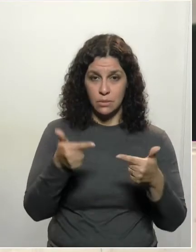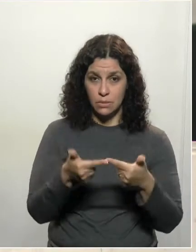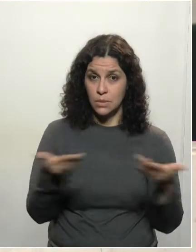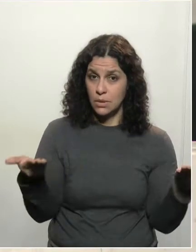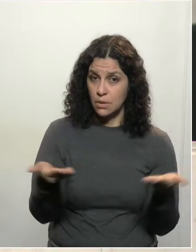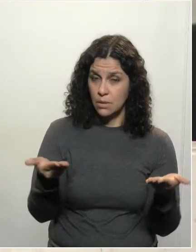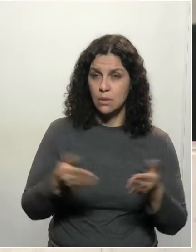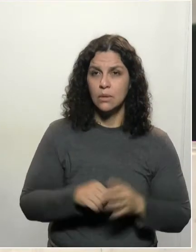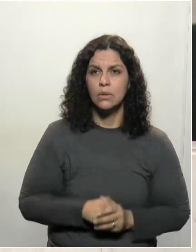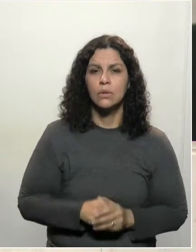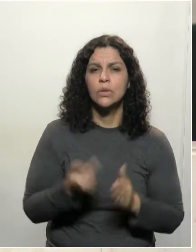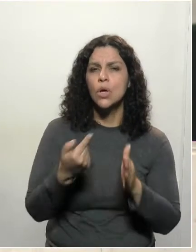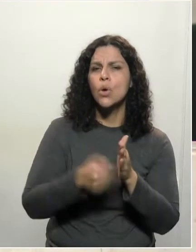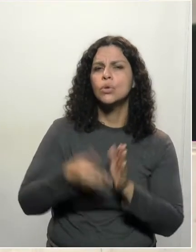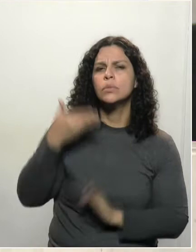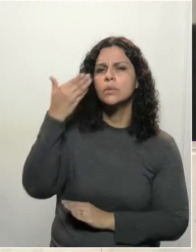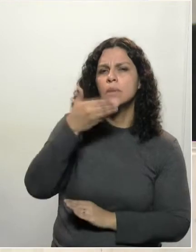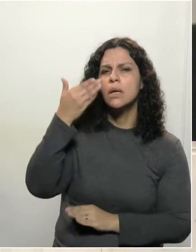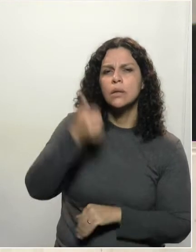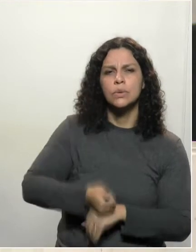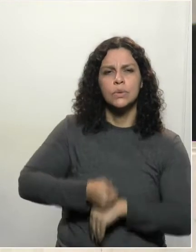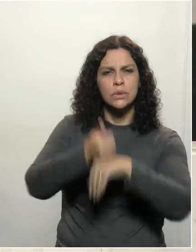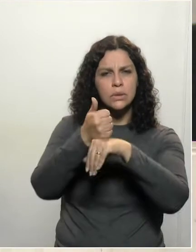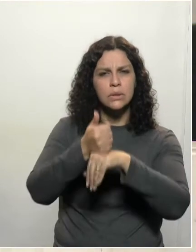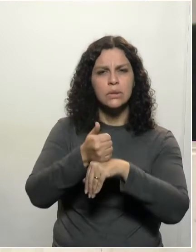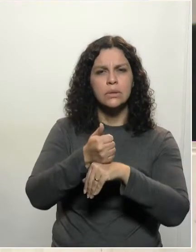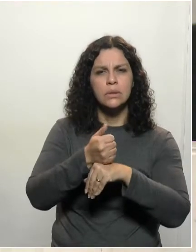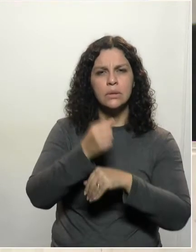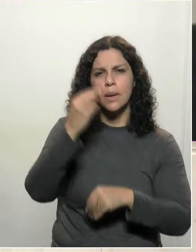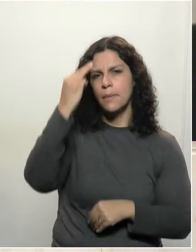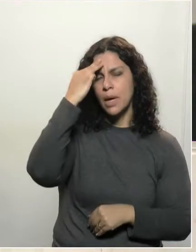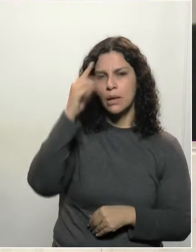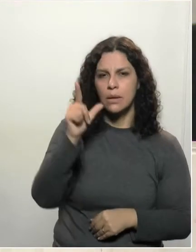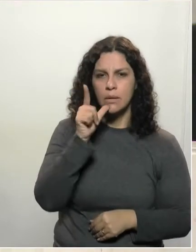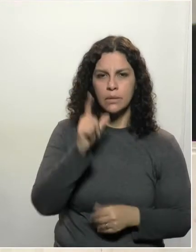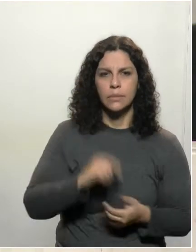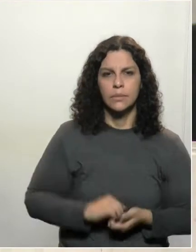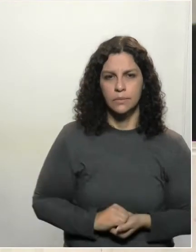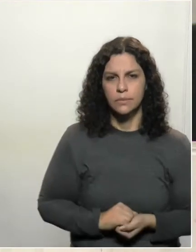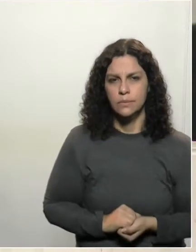Agora, última oradora no horário das lideranças, deputada cantora Mara Lima.